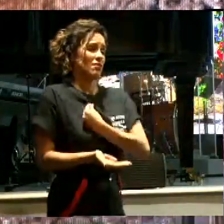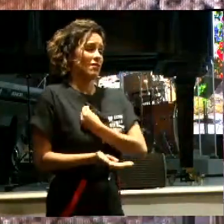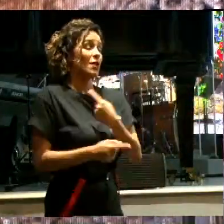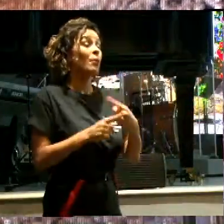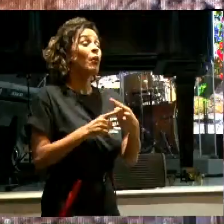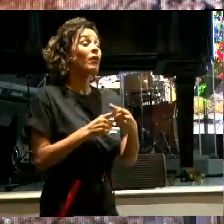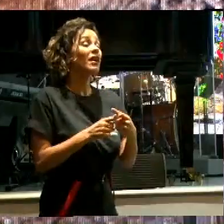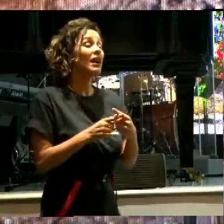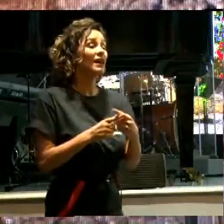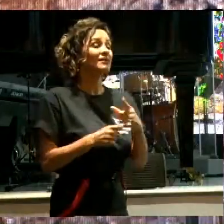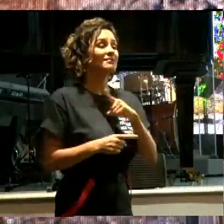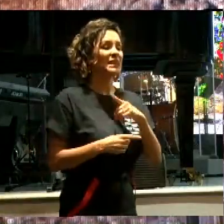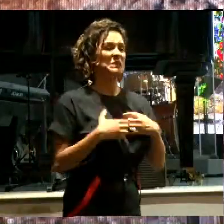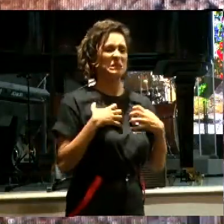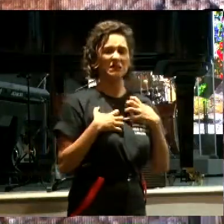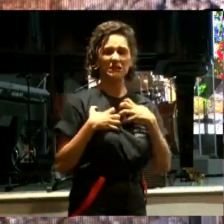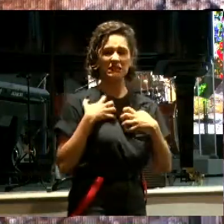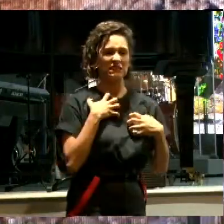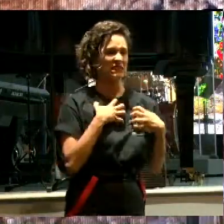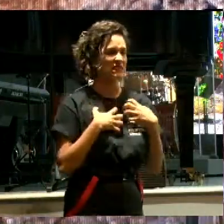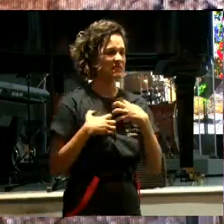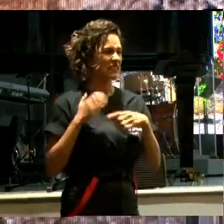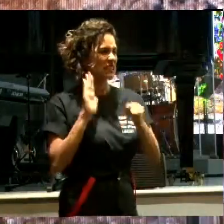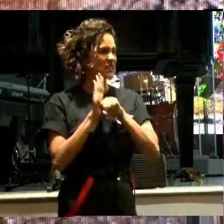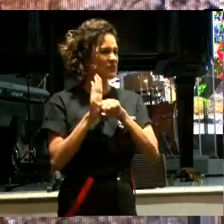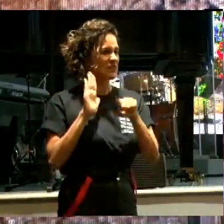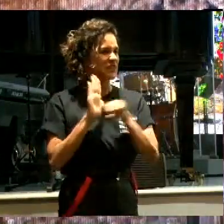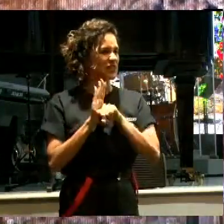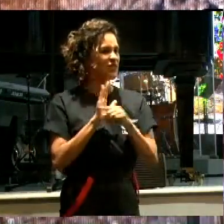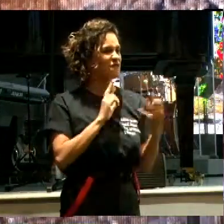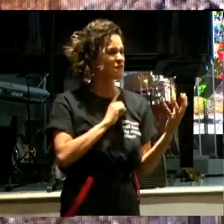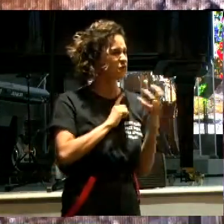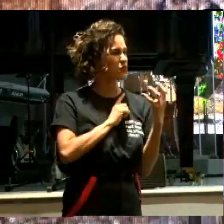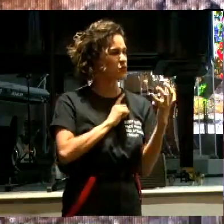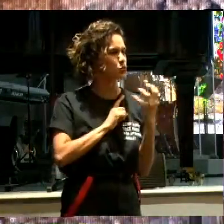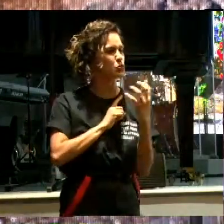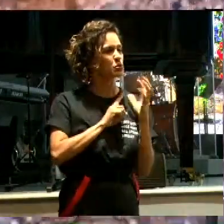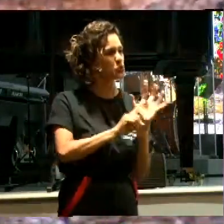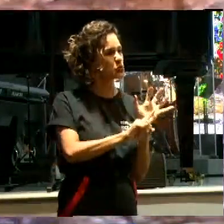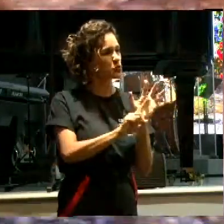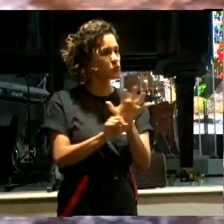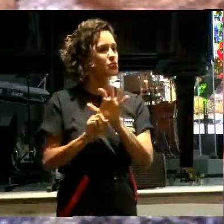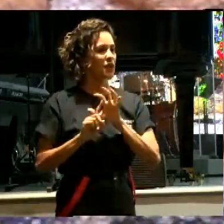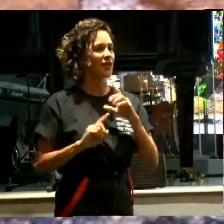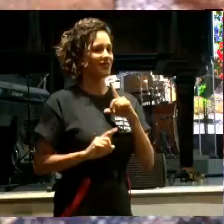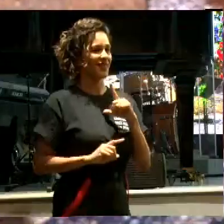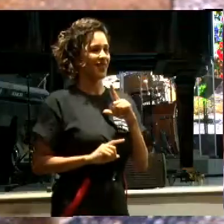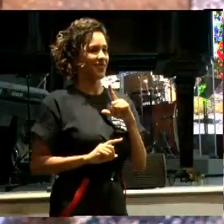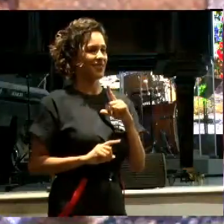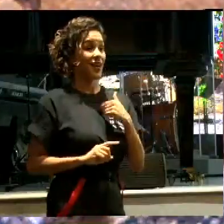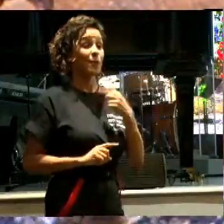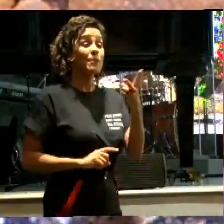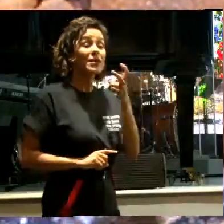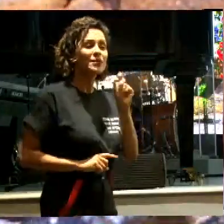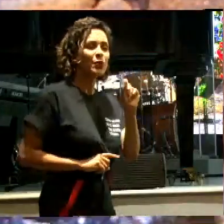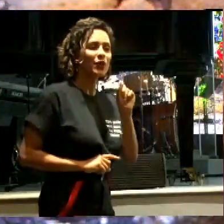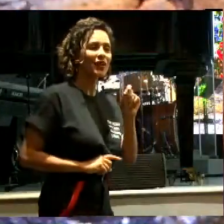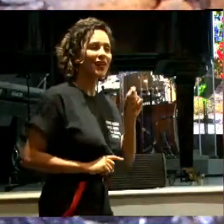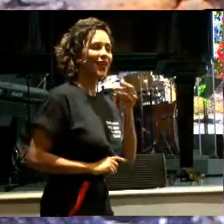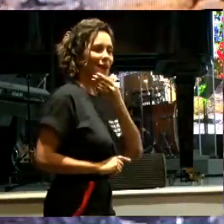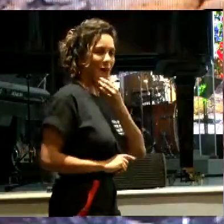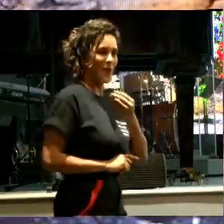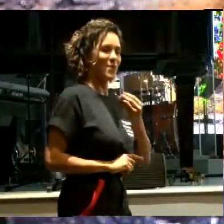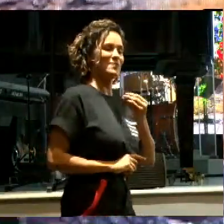vida venham influenciar. E eu vejo como o Cláudio me conquistou. Eu